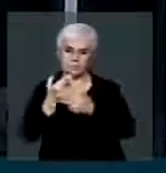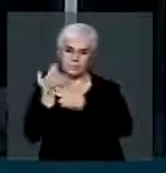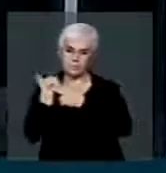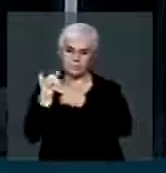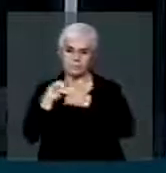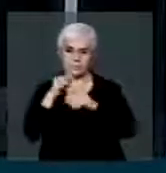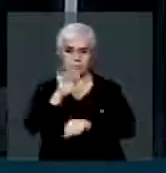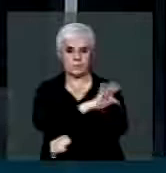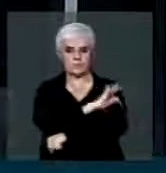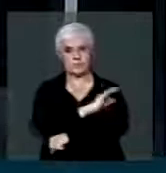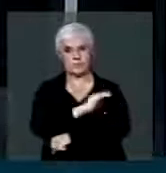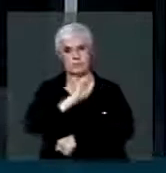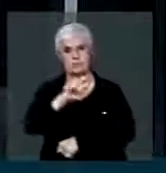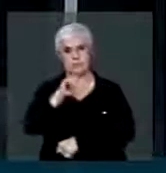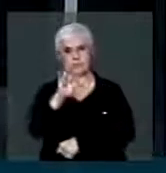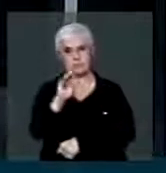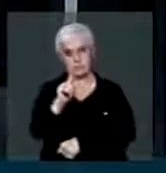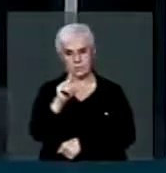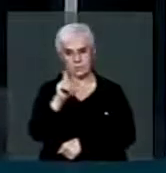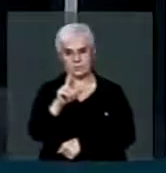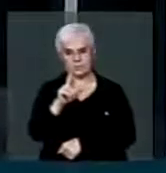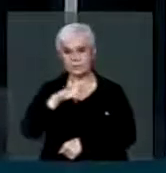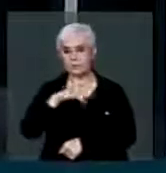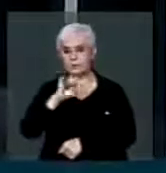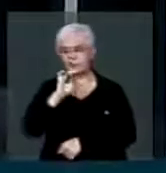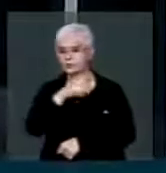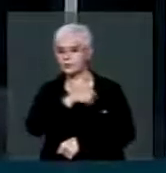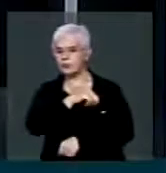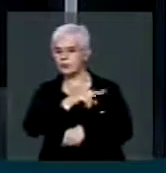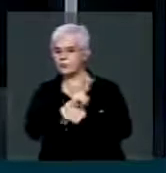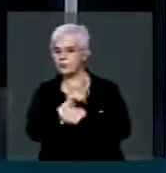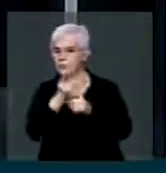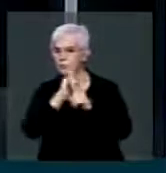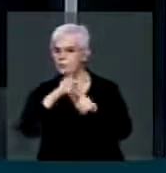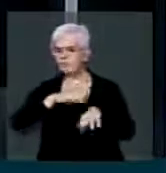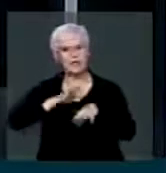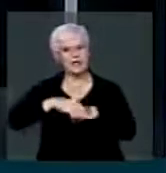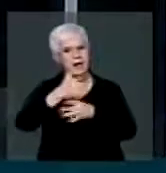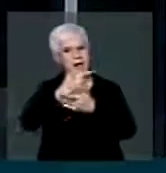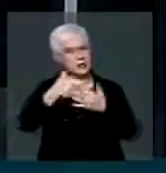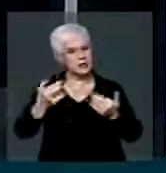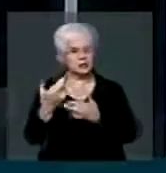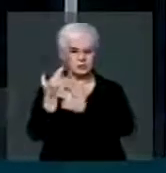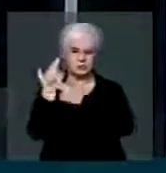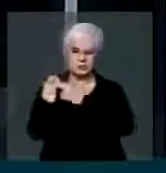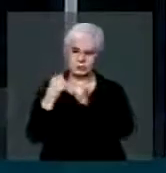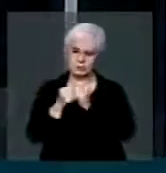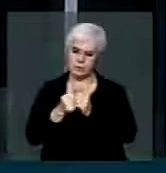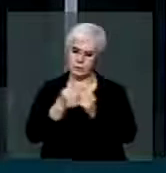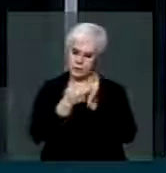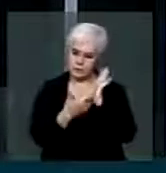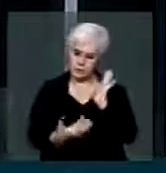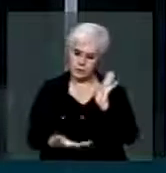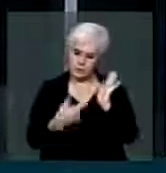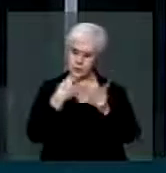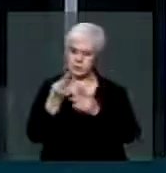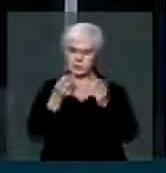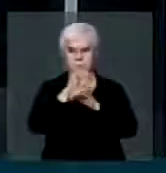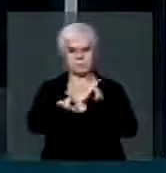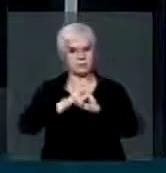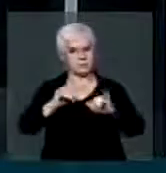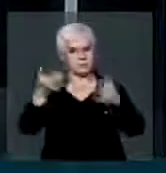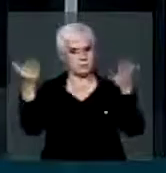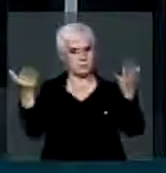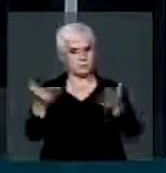técnicos da CGU que vão além da tarefa de fiscalização. Portanto, eu quero aqui manifestar